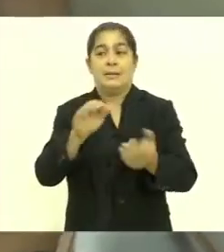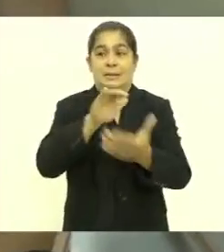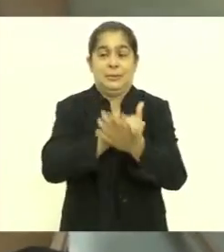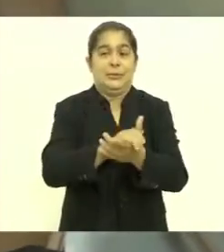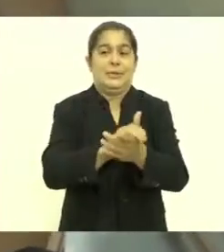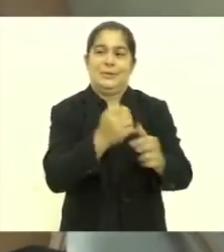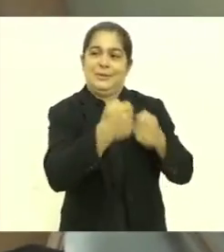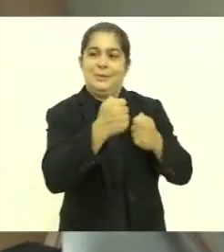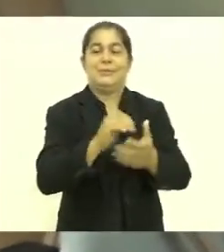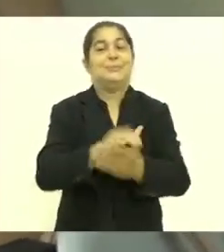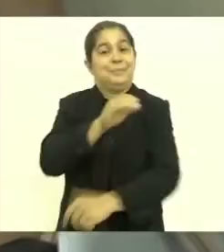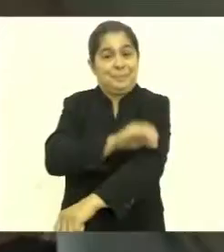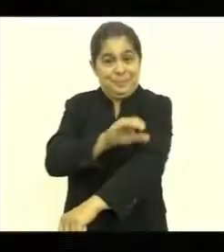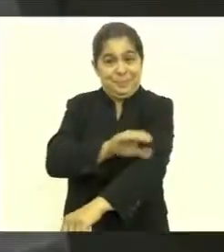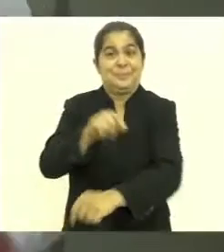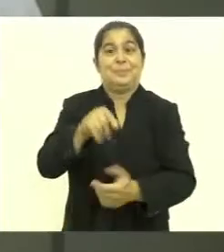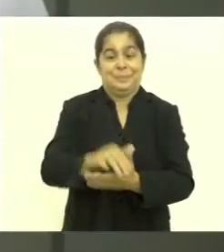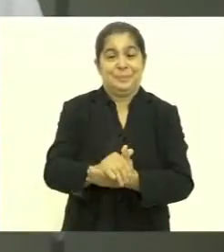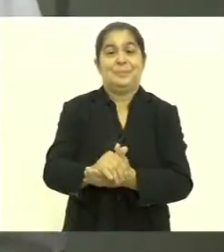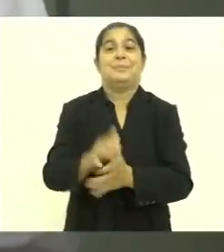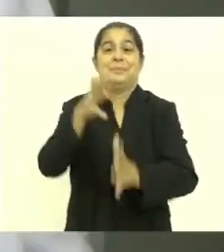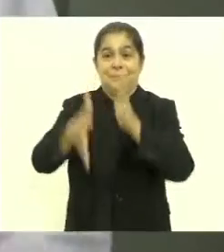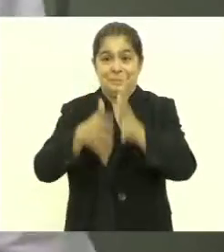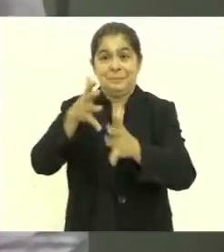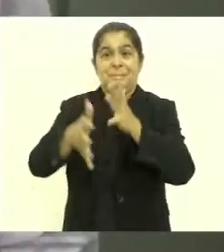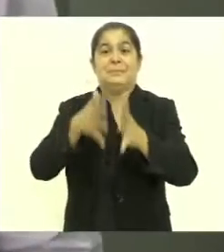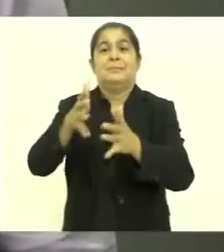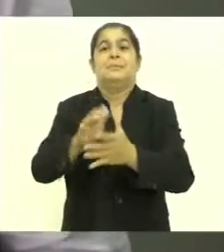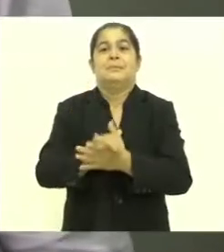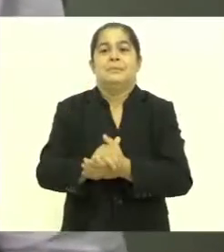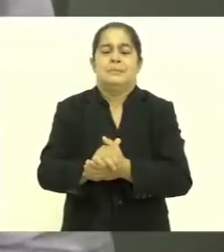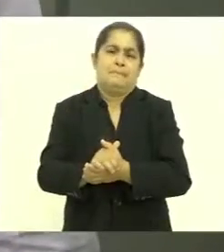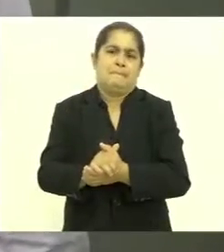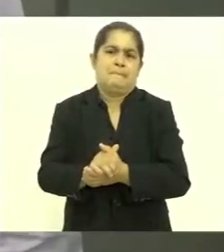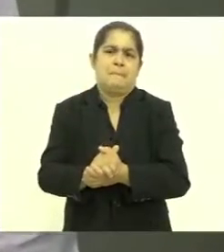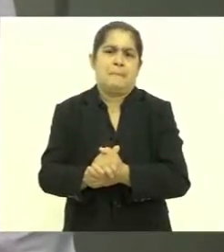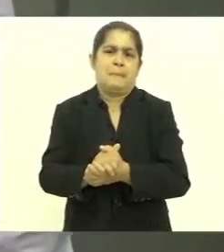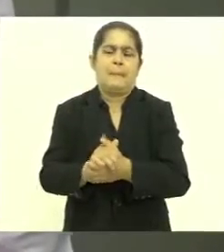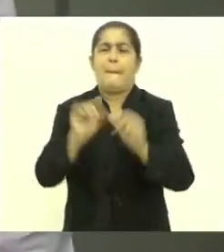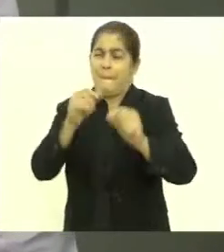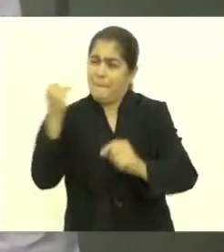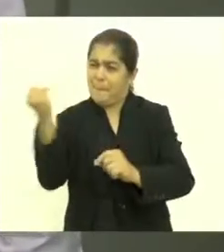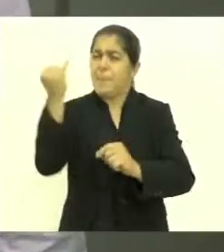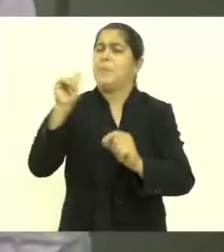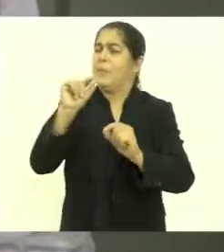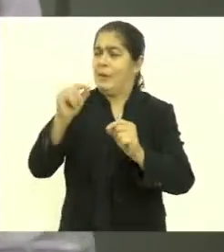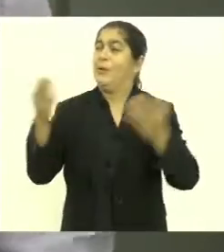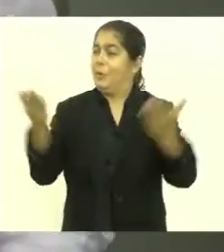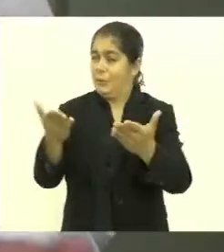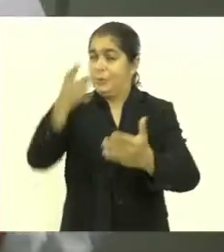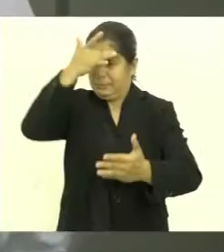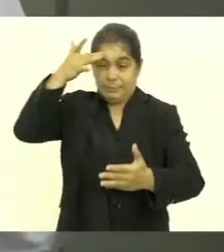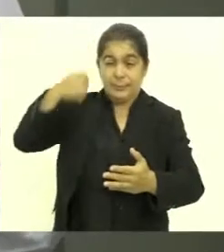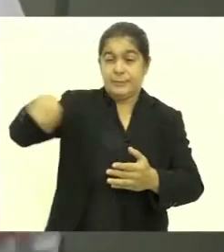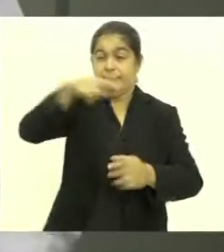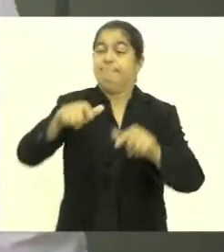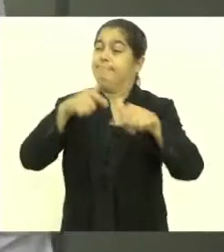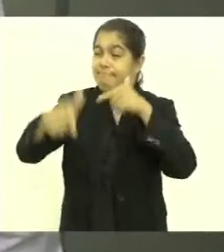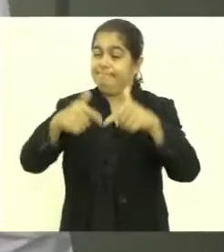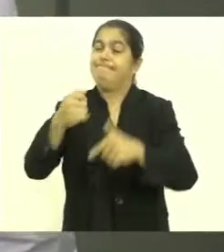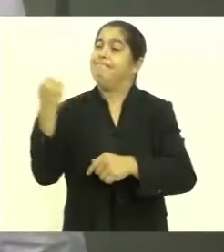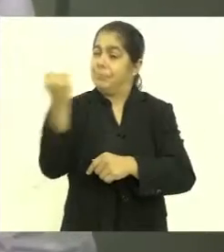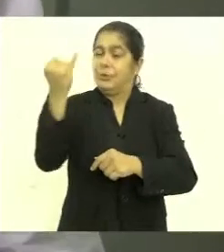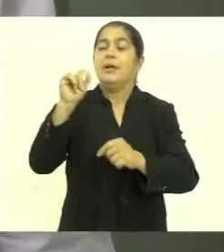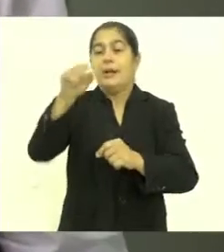aqui influenciado pela esposa. Este curso, né, de Libras, ele é primordial na vida hoje